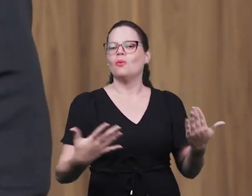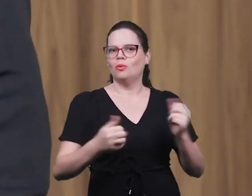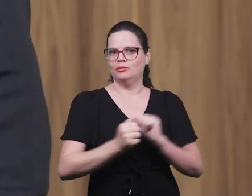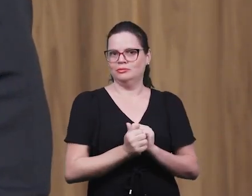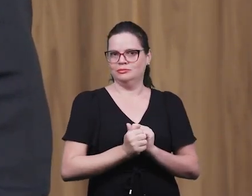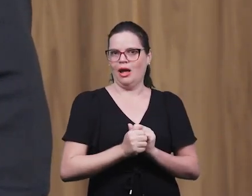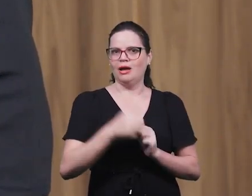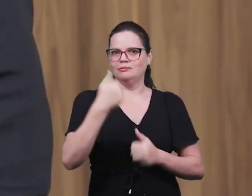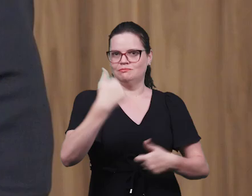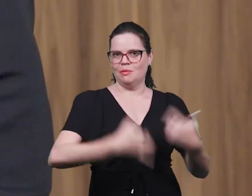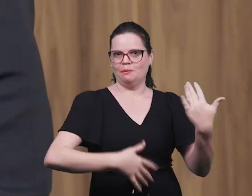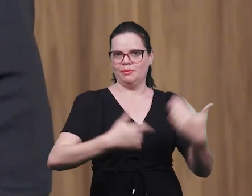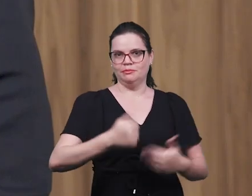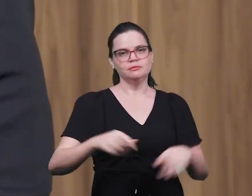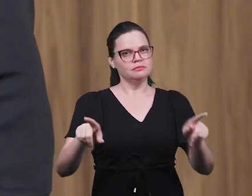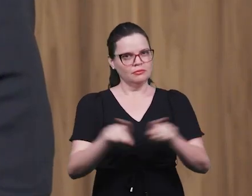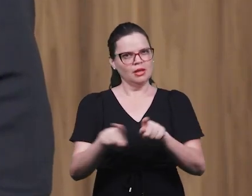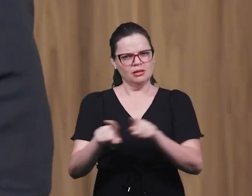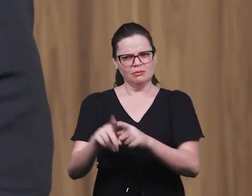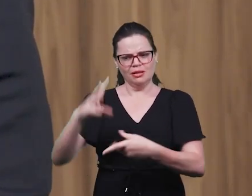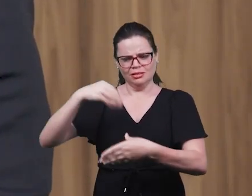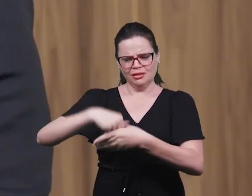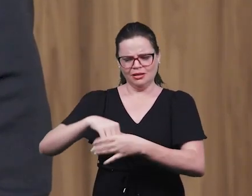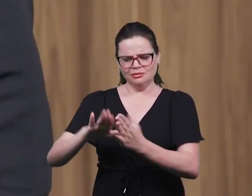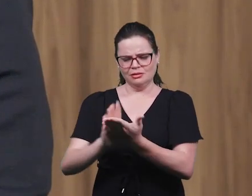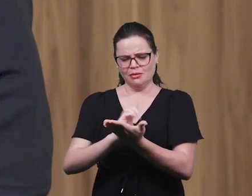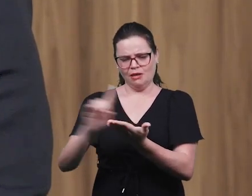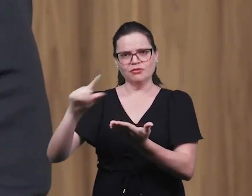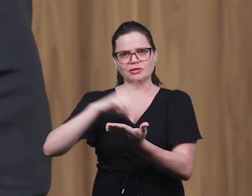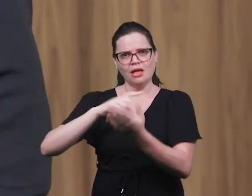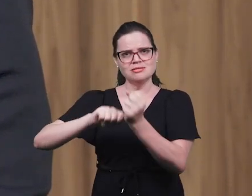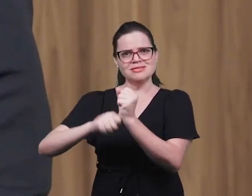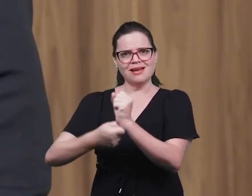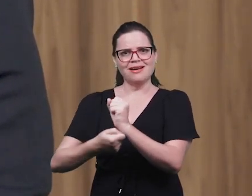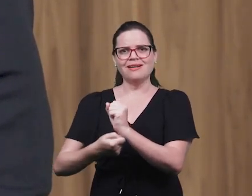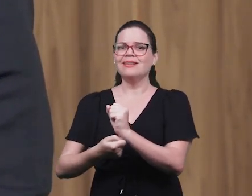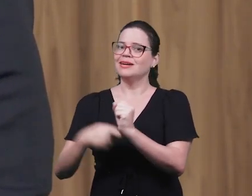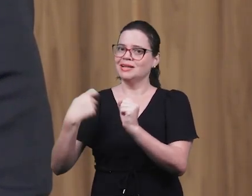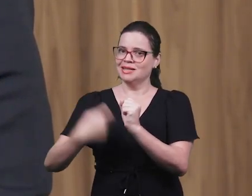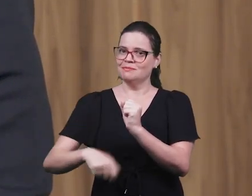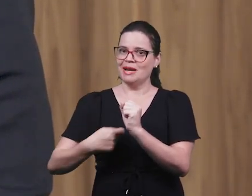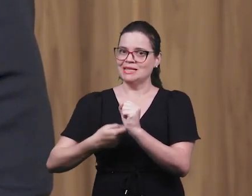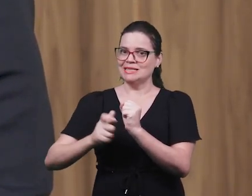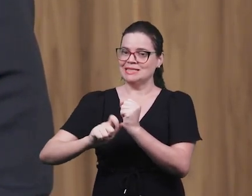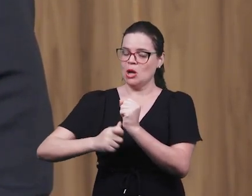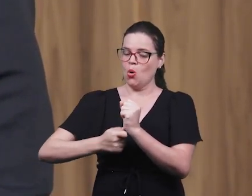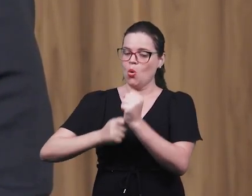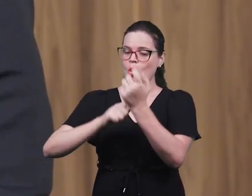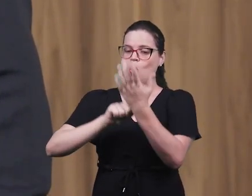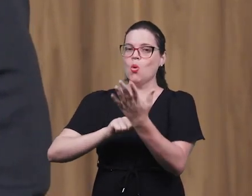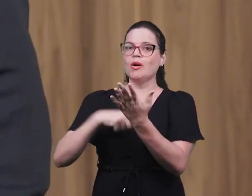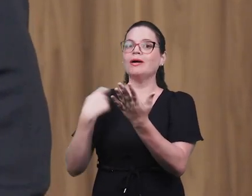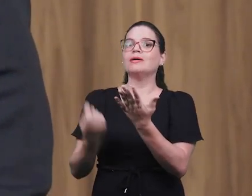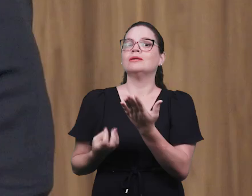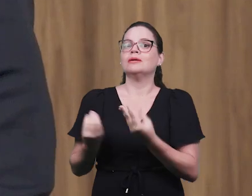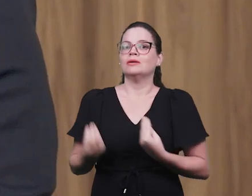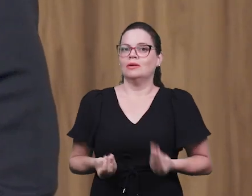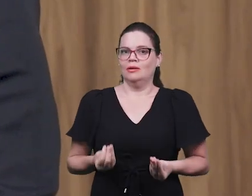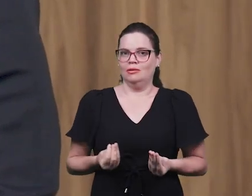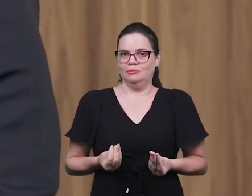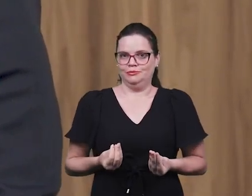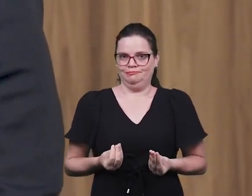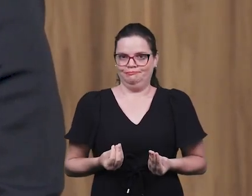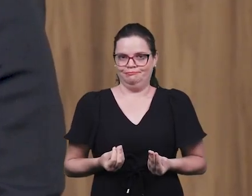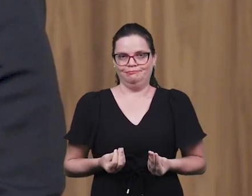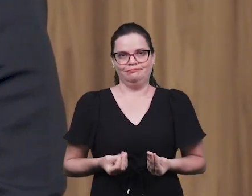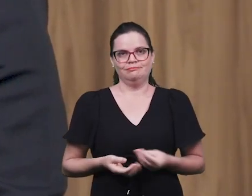dias há um segredo também na palavra de Deus, que é necessário ser descoberto. Qual foi o caminho?